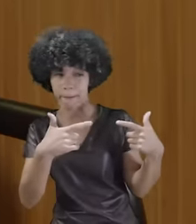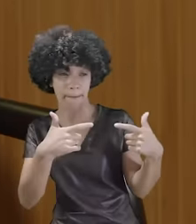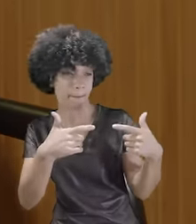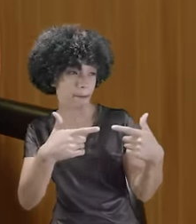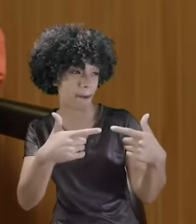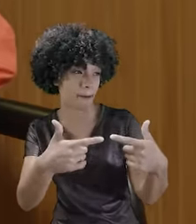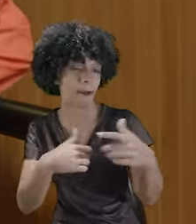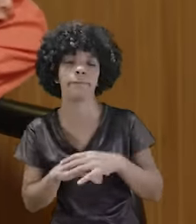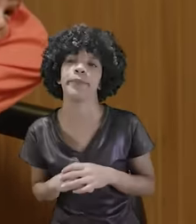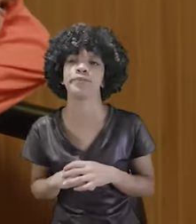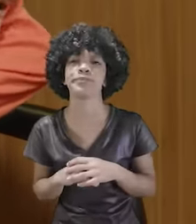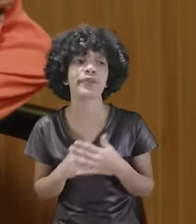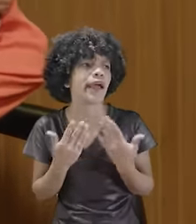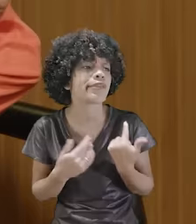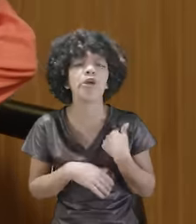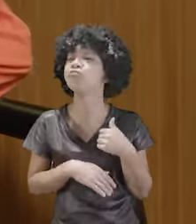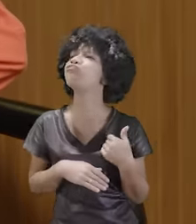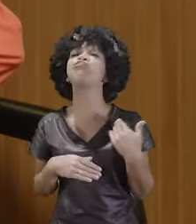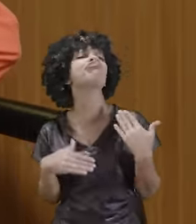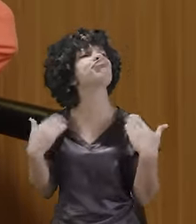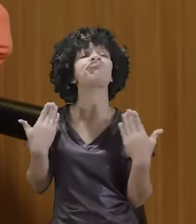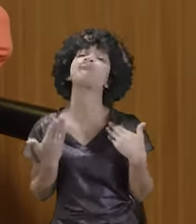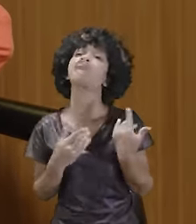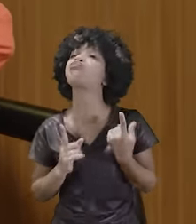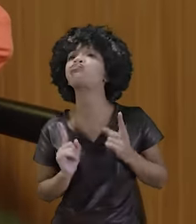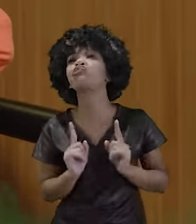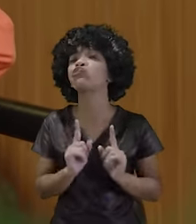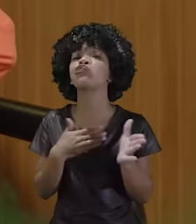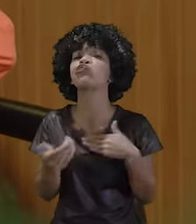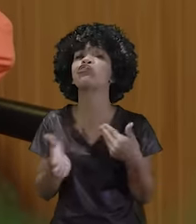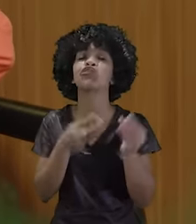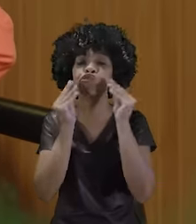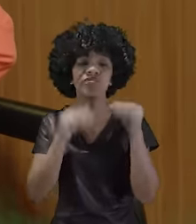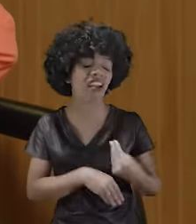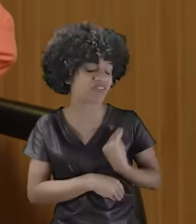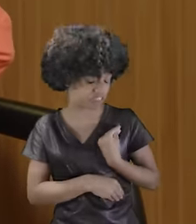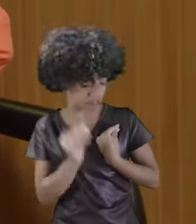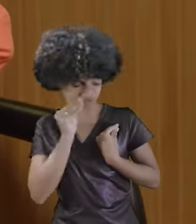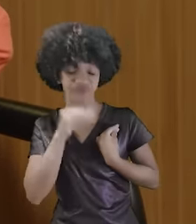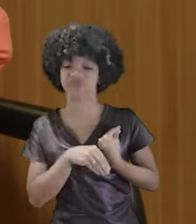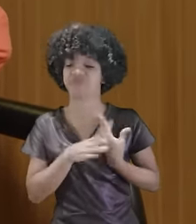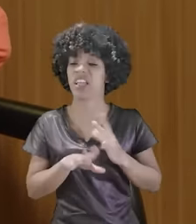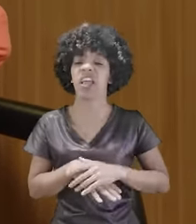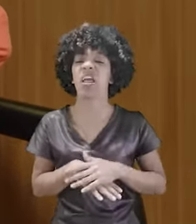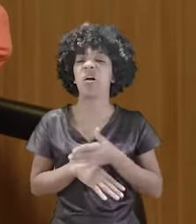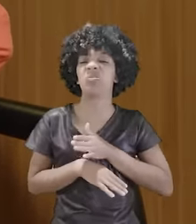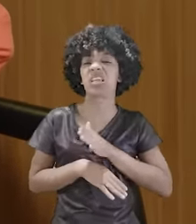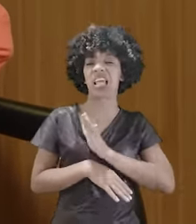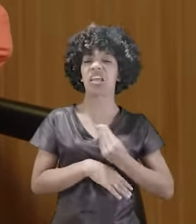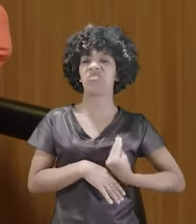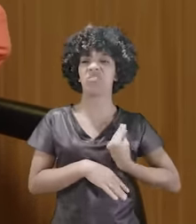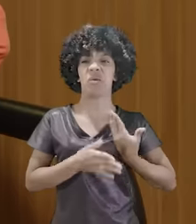balas na rua assim aí eu não estou nem aí minha vida não tava tão boa assim que tô interessada para ver mais